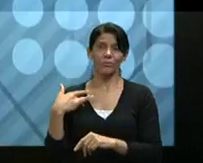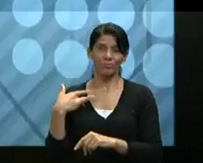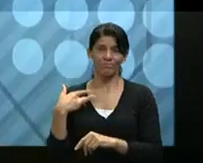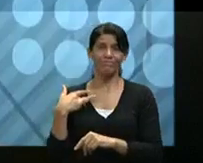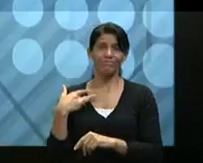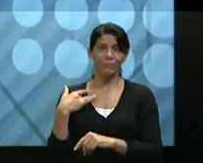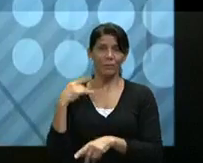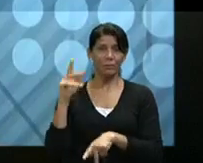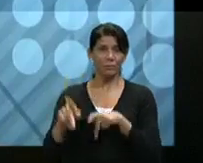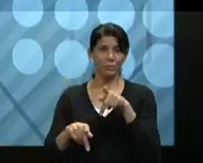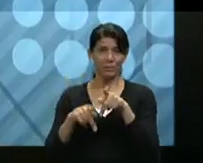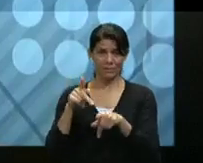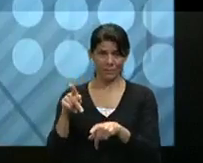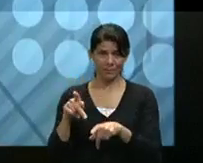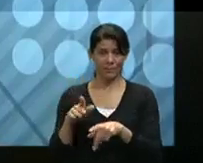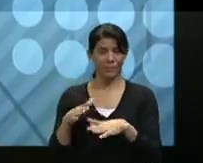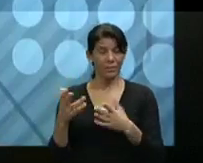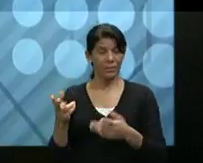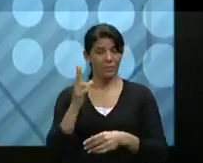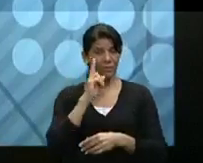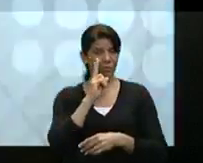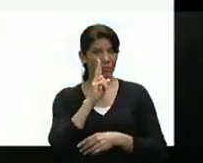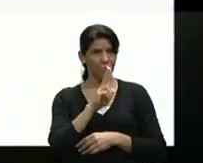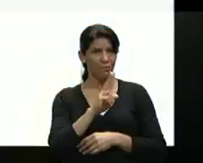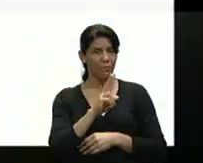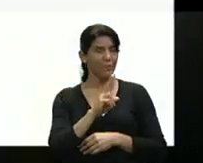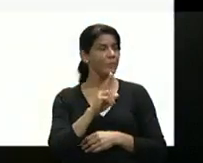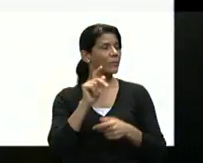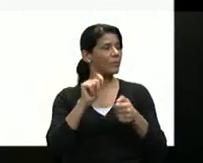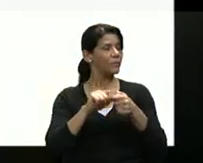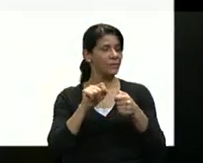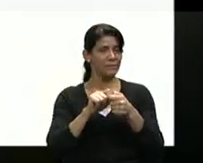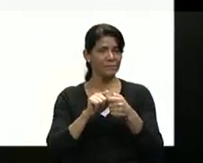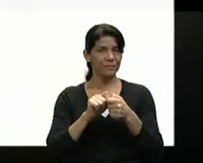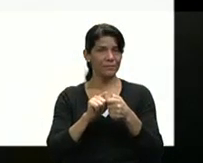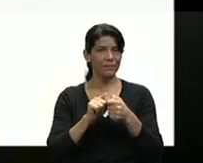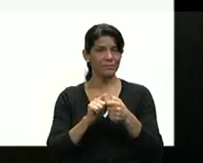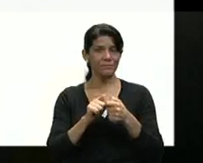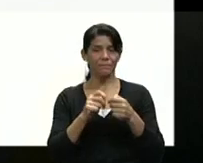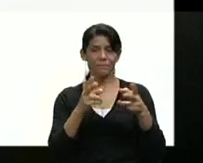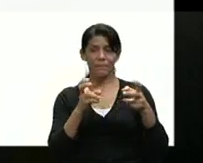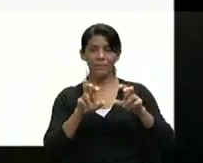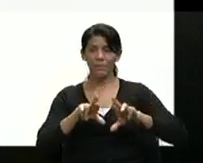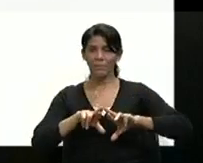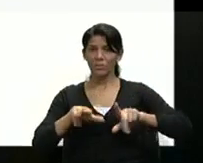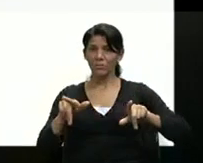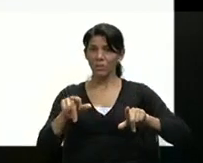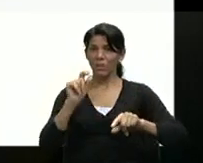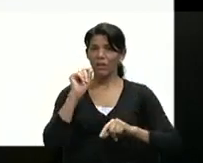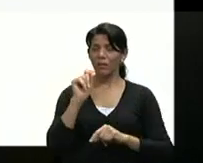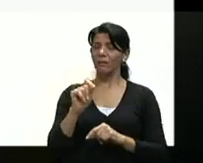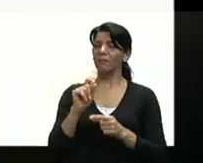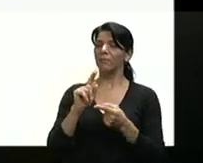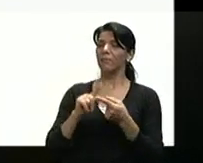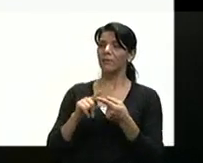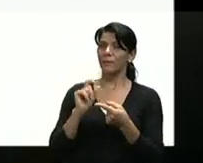da população. Então, vamos para o quadro para a gente fazer essa diferenciação